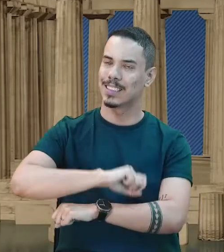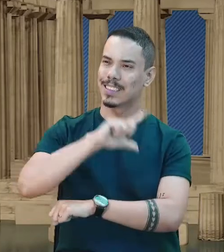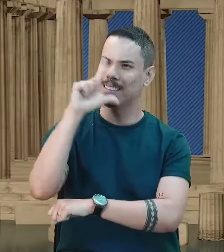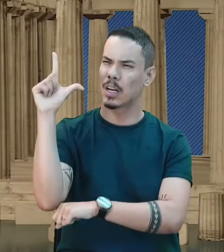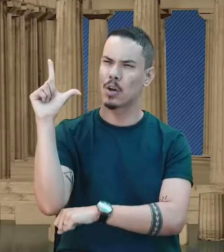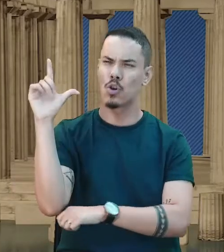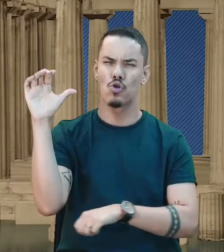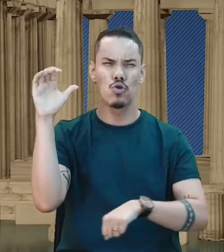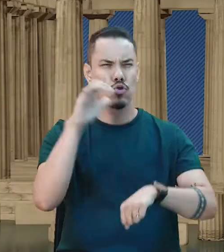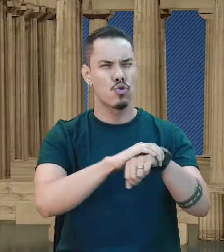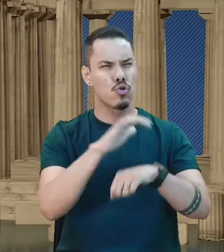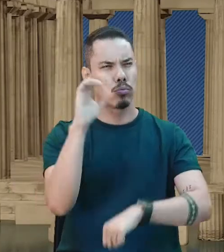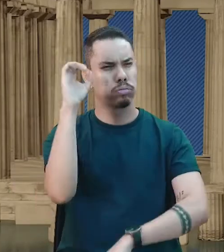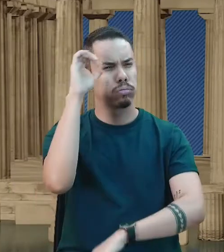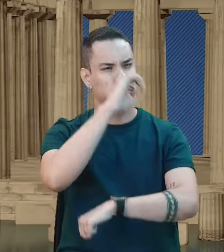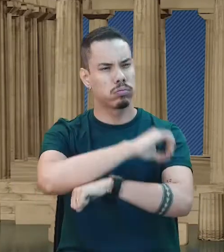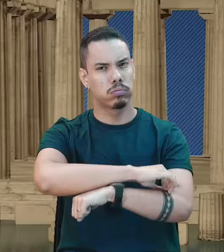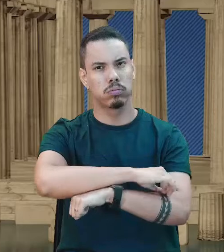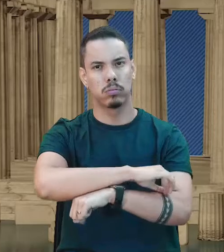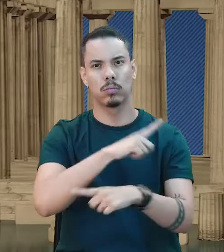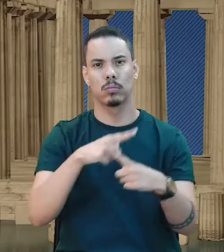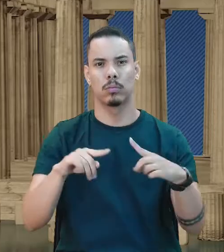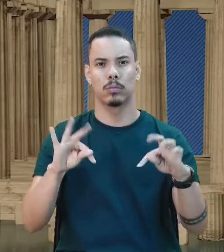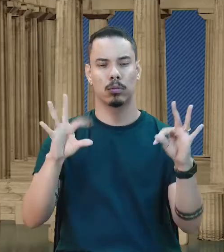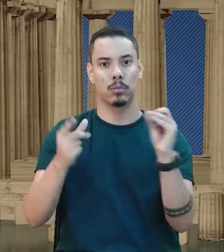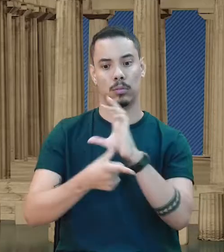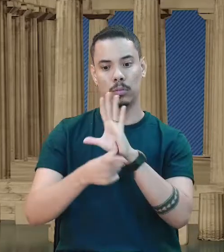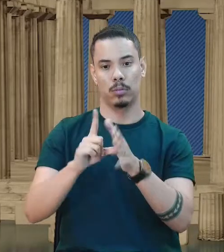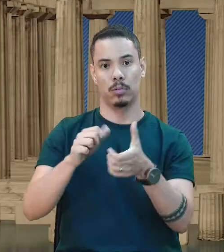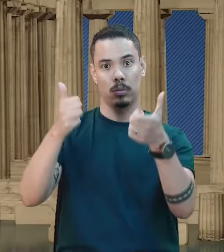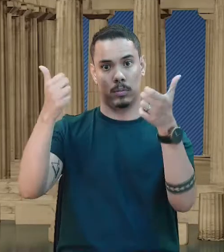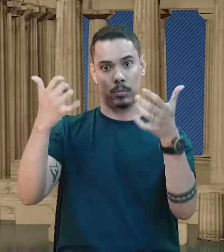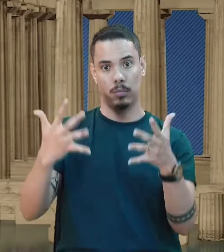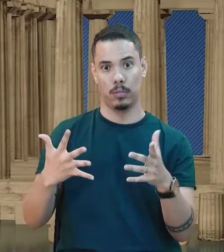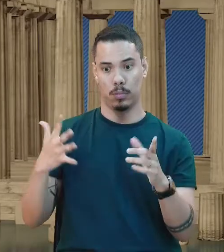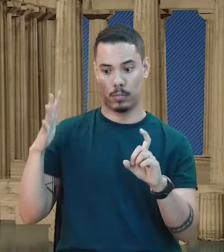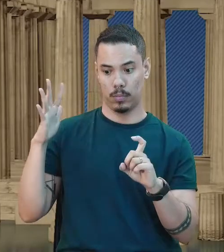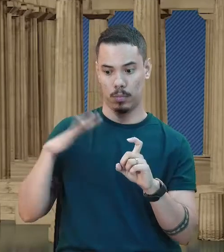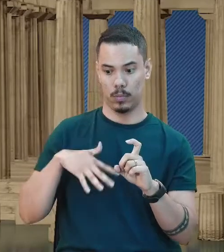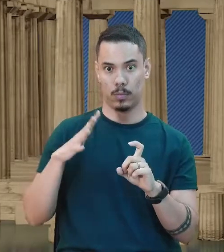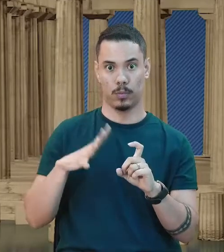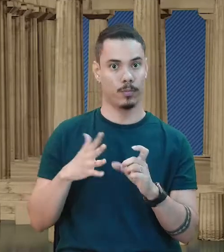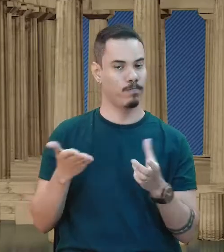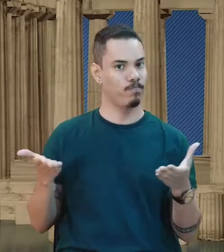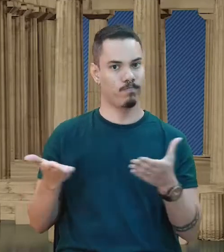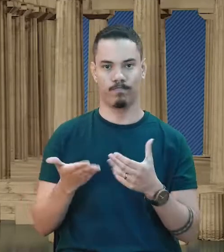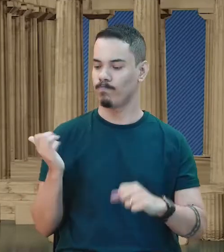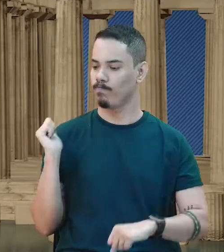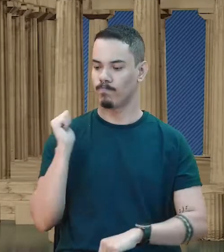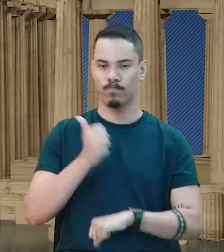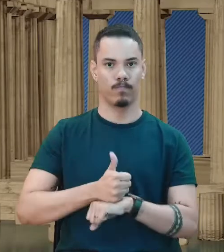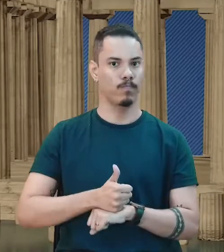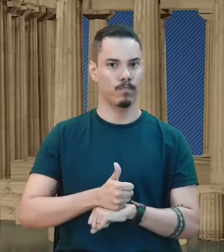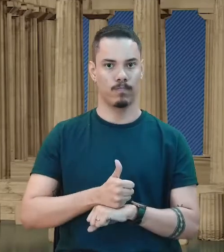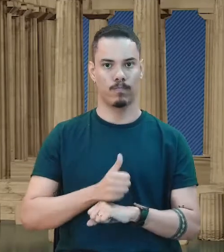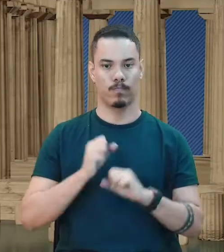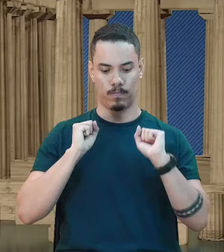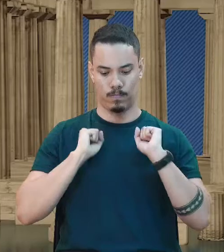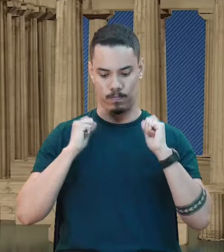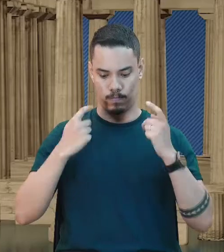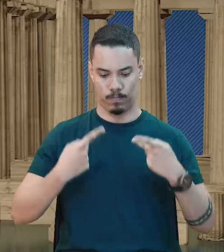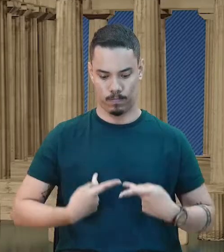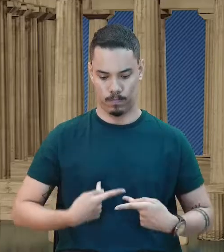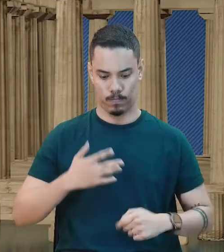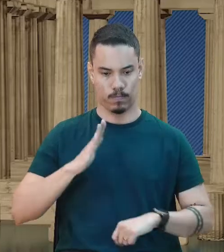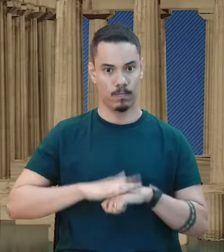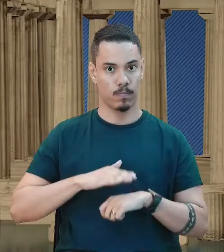para isso? Então, tudo aquilo que antes era explicado através da mitologia, agora não. O homem quer, de